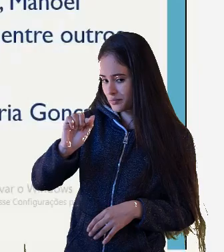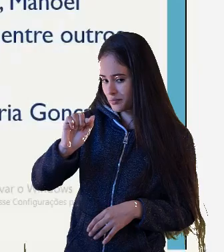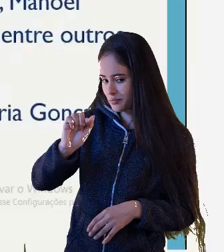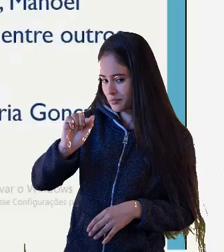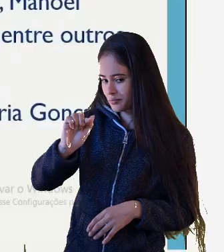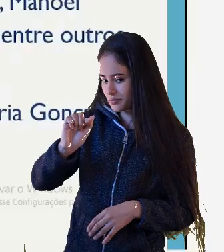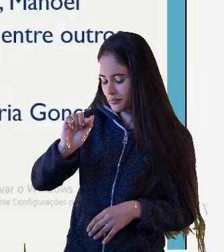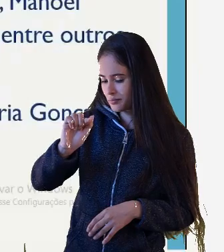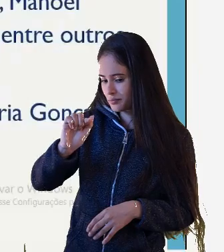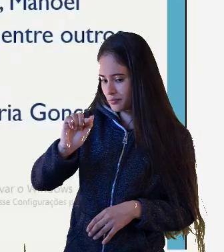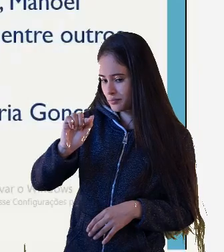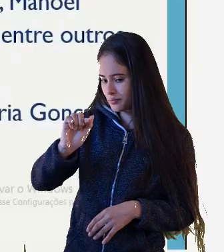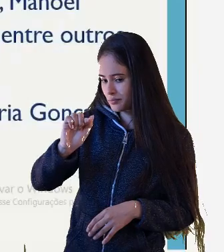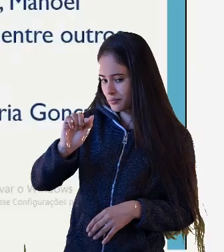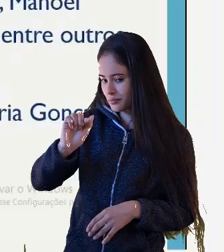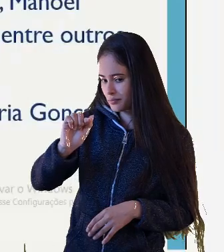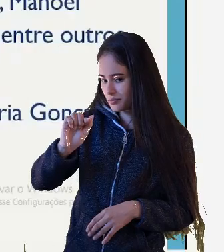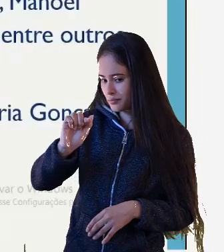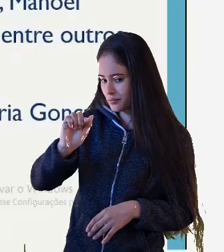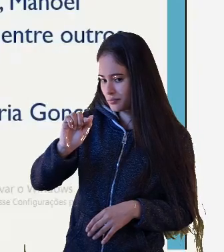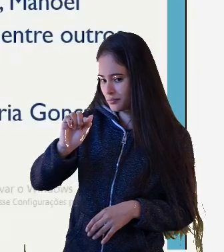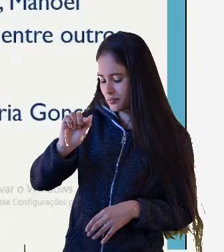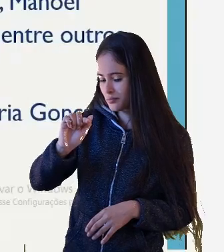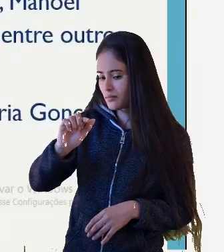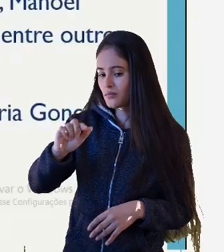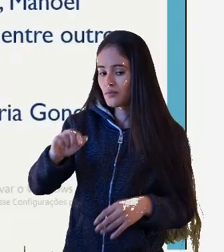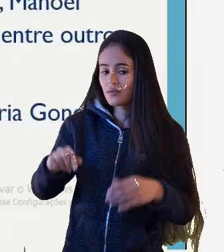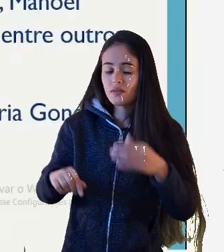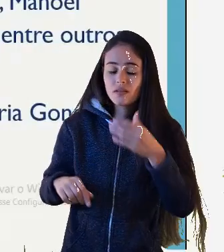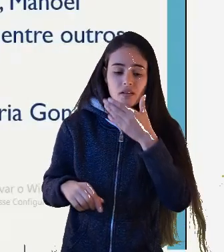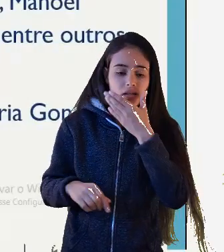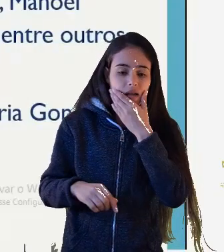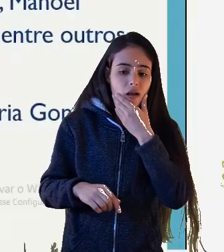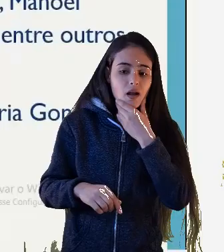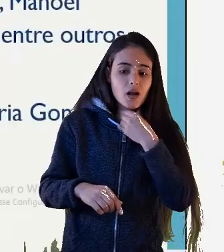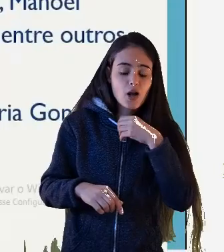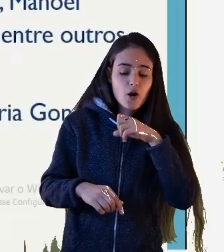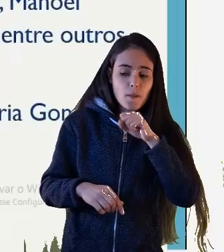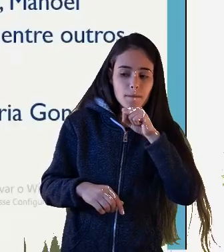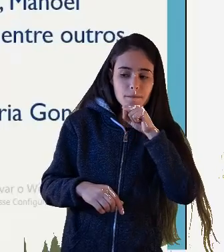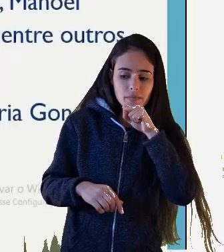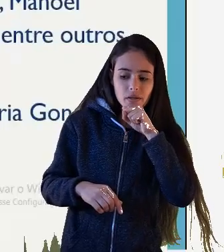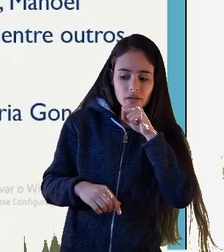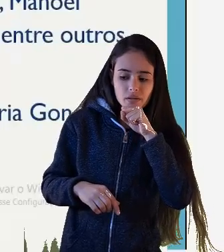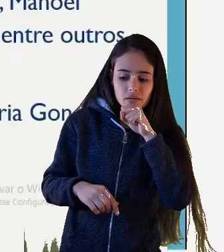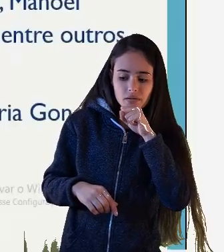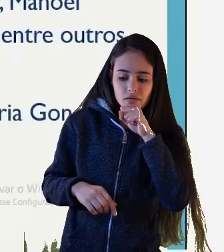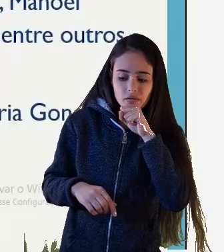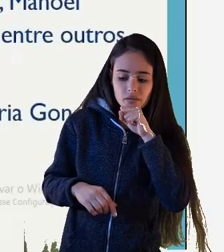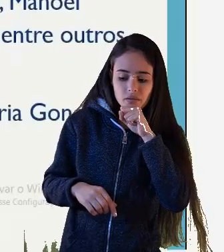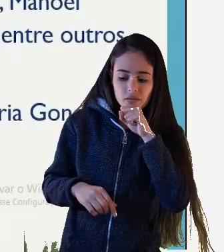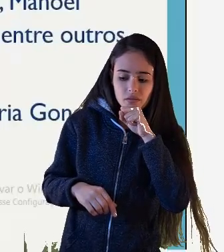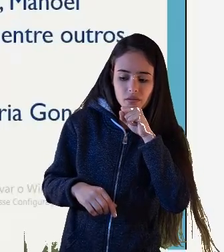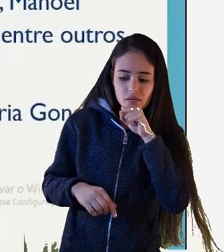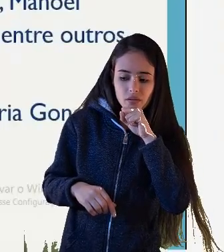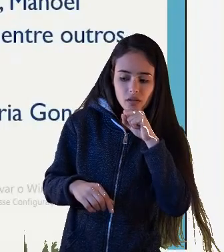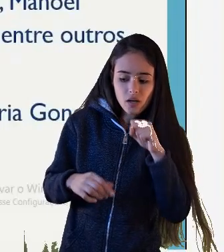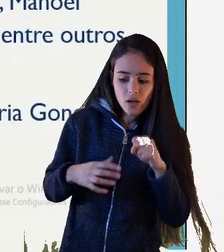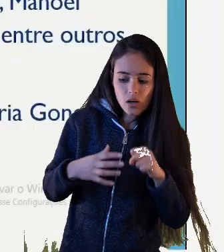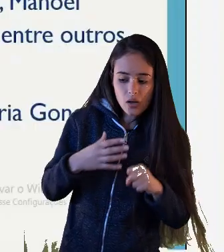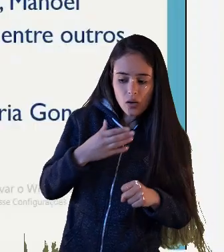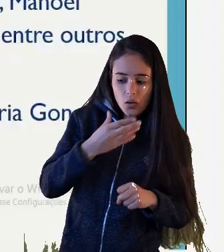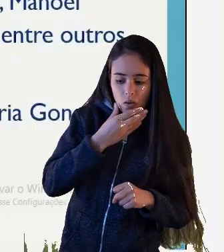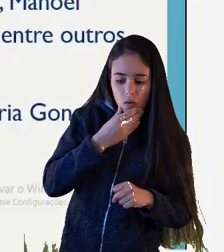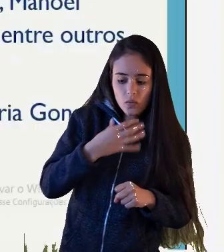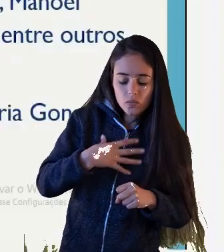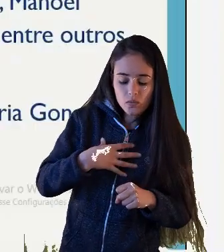porque ninguém sabia deles, o dono não falava com eles. Então ele defendia essas pessoas. Tem um filme, né, sobre o Gama, que é bem legal, tá,